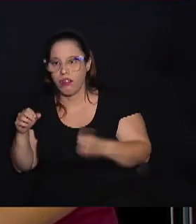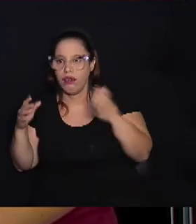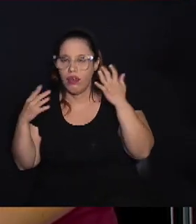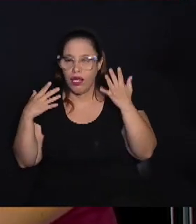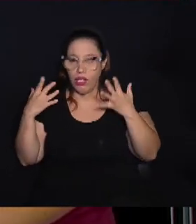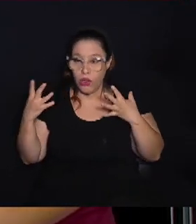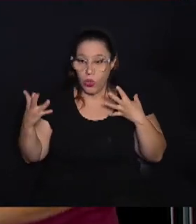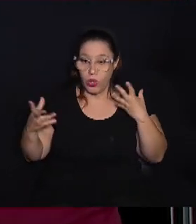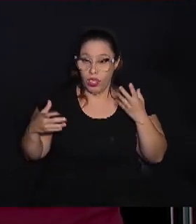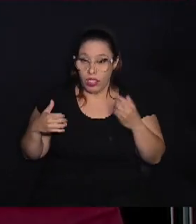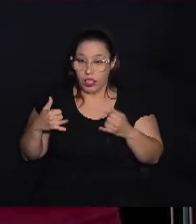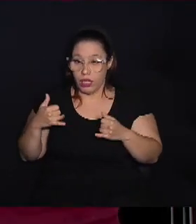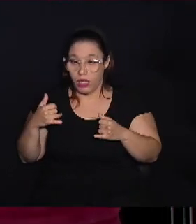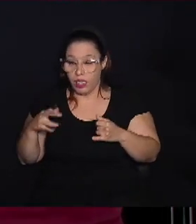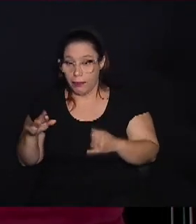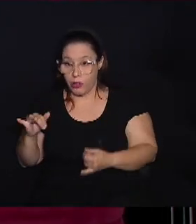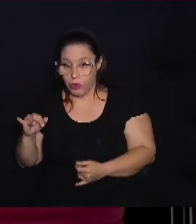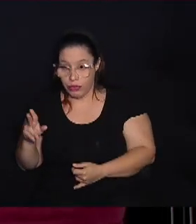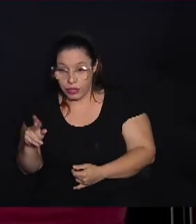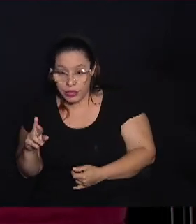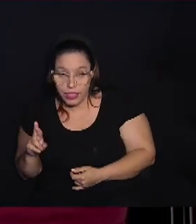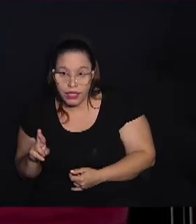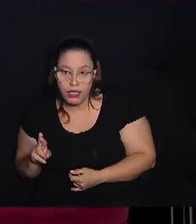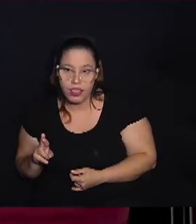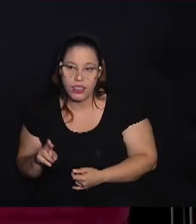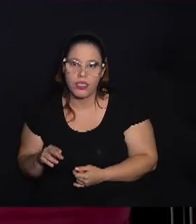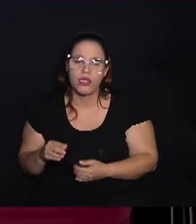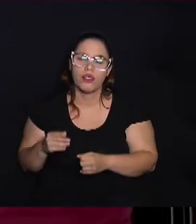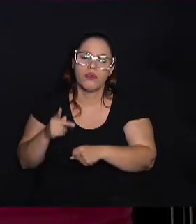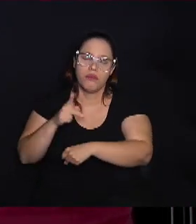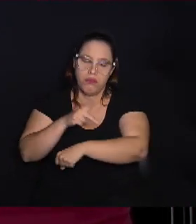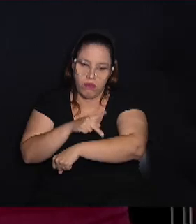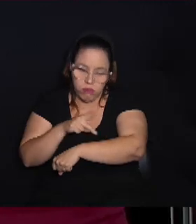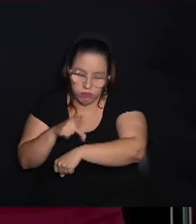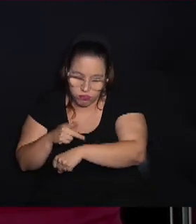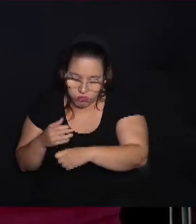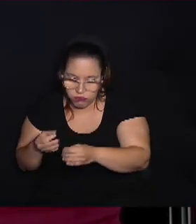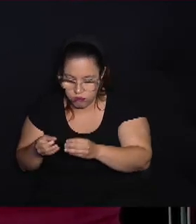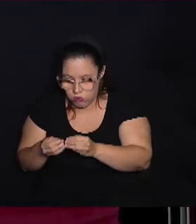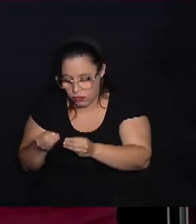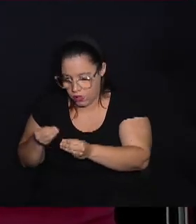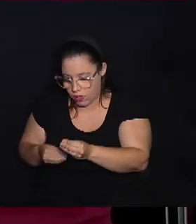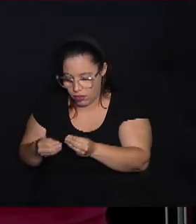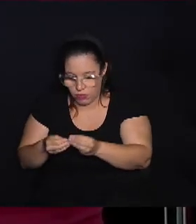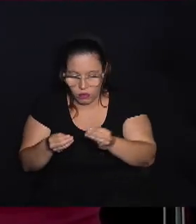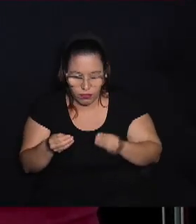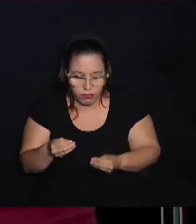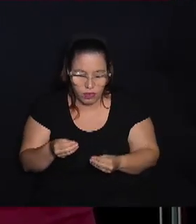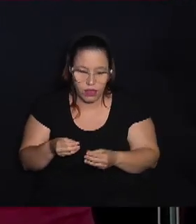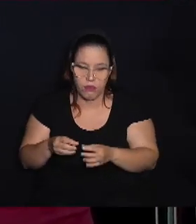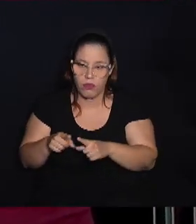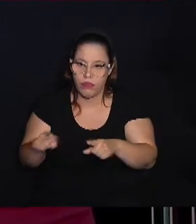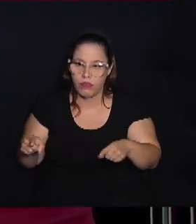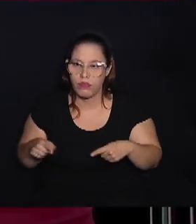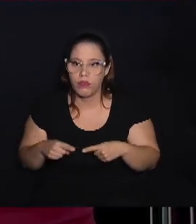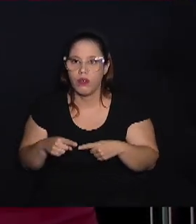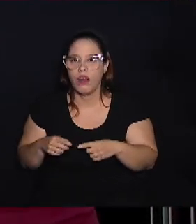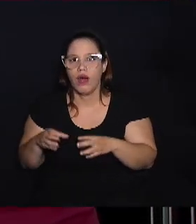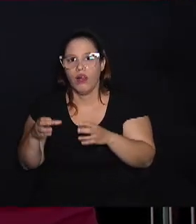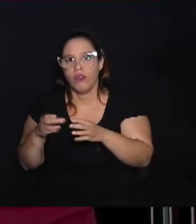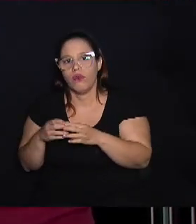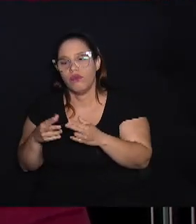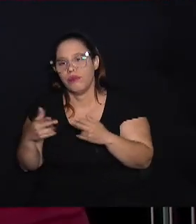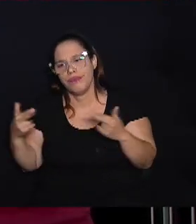cintura, improviso, né? Improviso, a gente faz ali o plano pedagógico, separa os materiais, mas aí chega na hora a gente está num grupo diferente. É